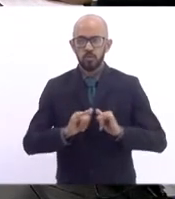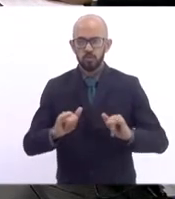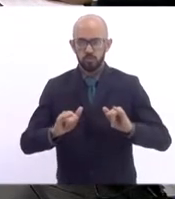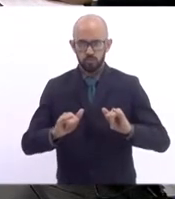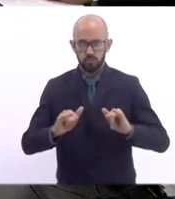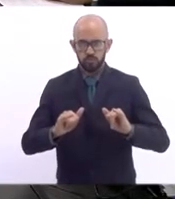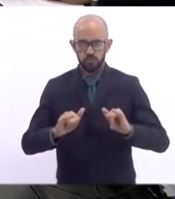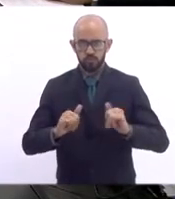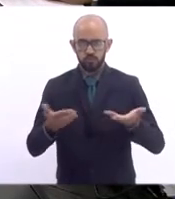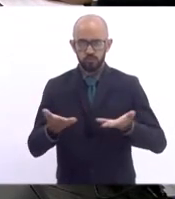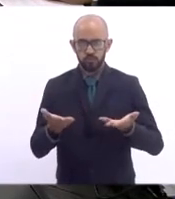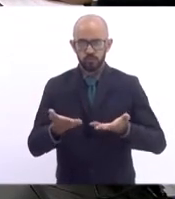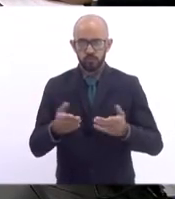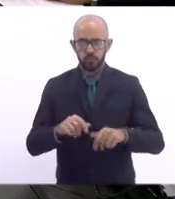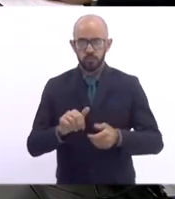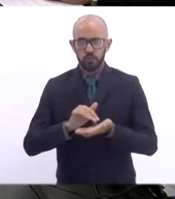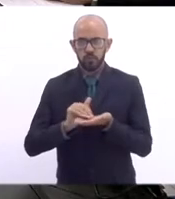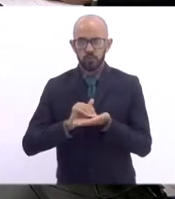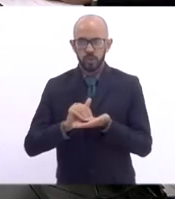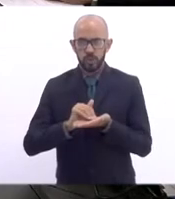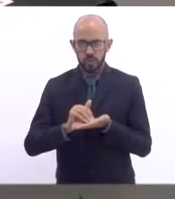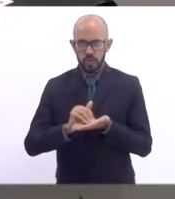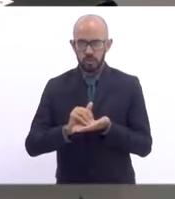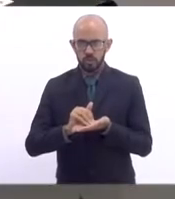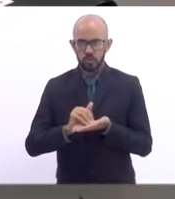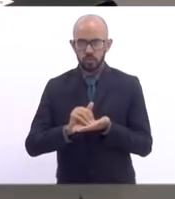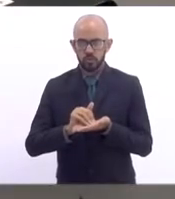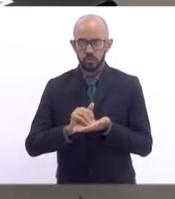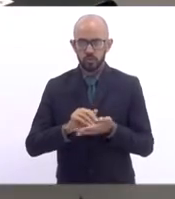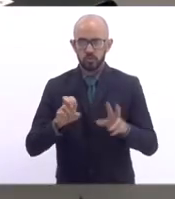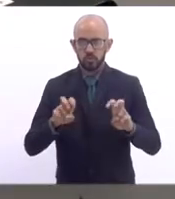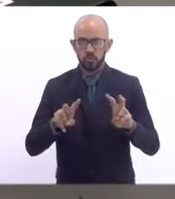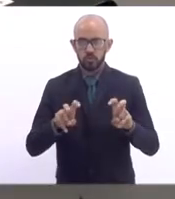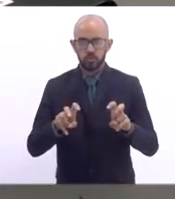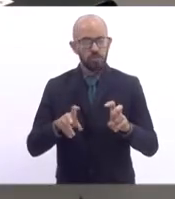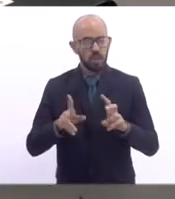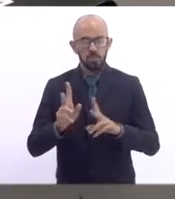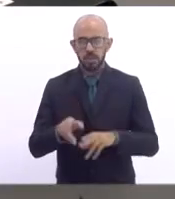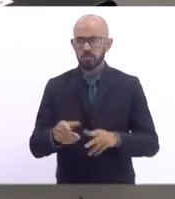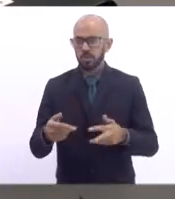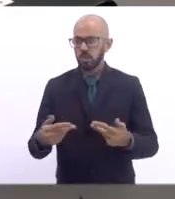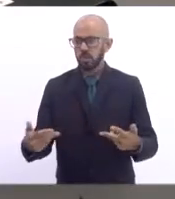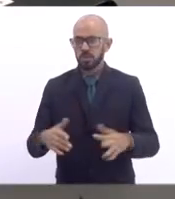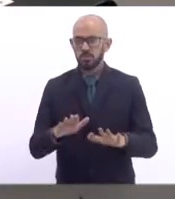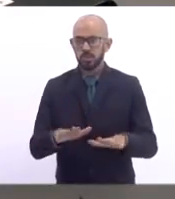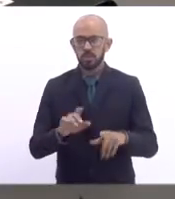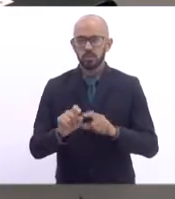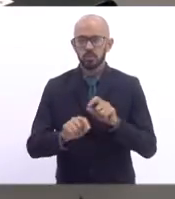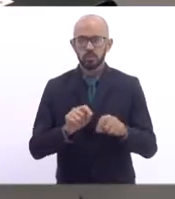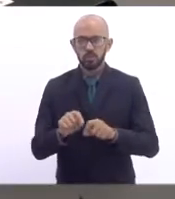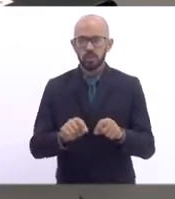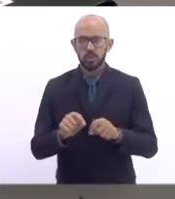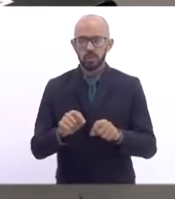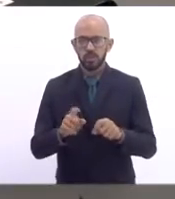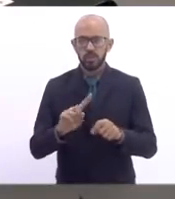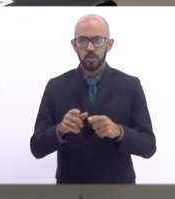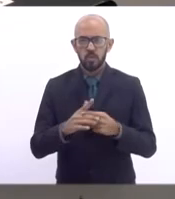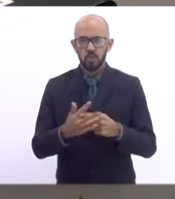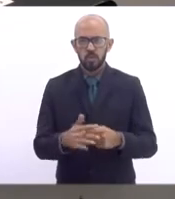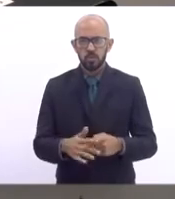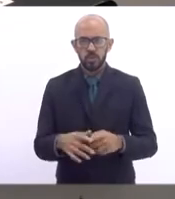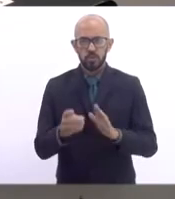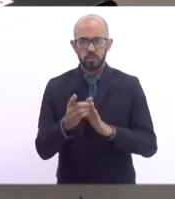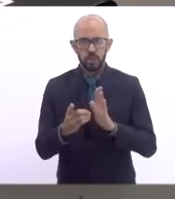aí agora são dos secretários em relação ao mesma coisa só que eles não têm